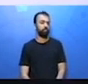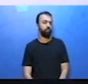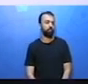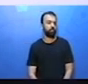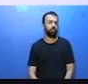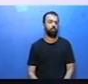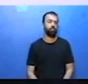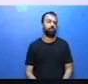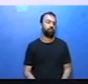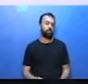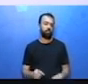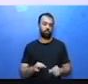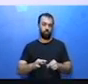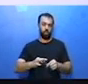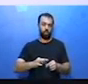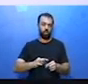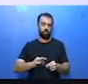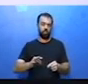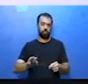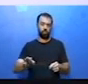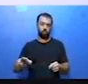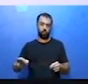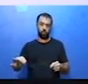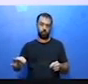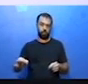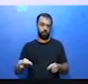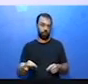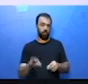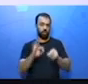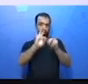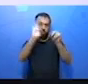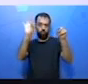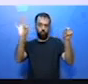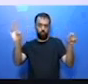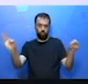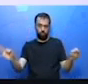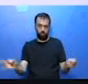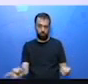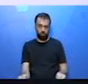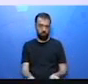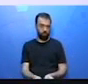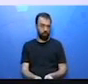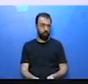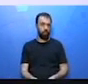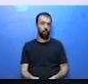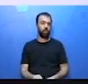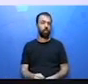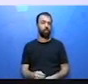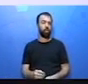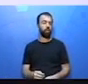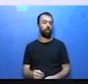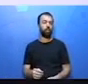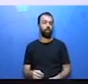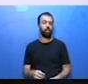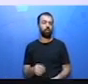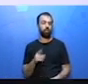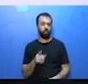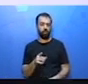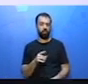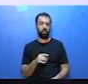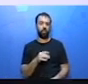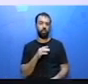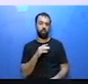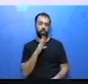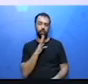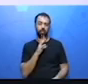Calcule o comprimento, exercício 2, calcule o comprimento de uma circunferência cujo raio mede 10 centímetros. Então